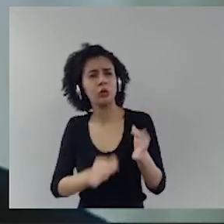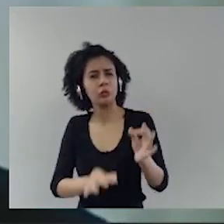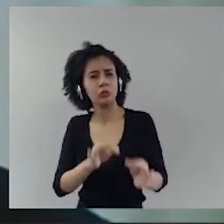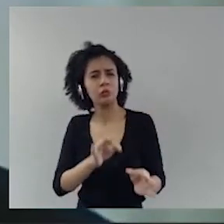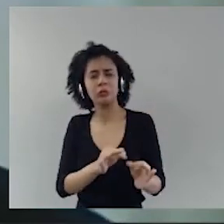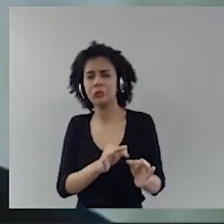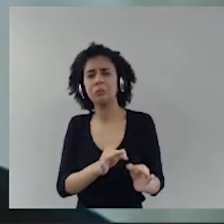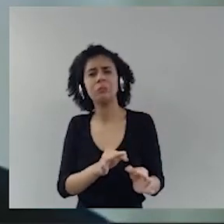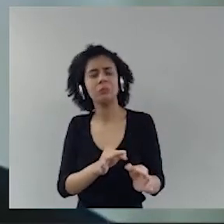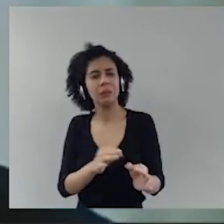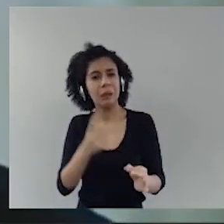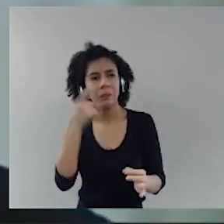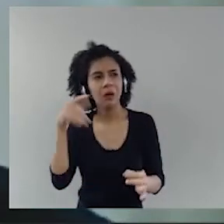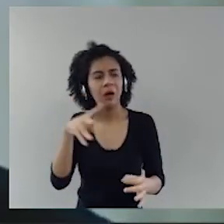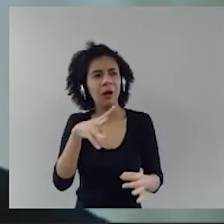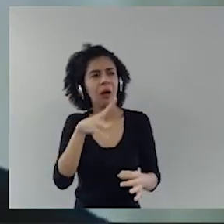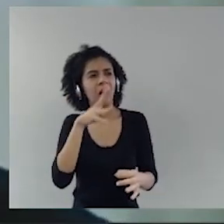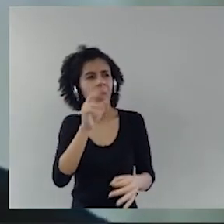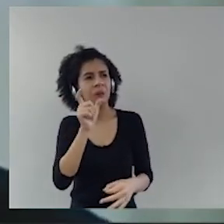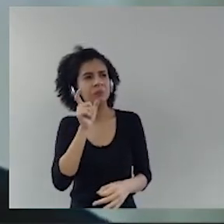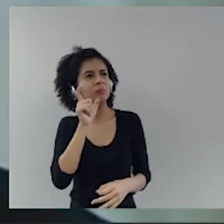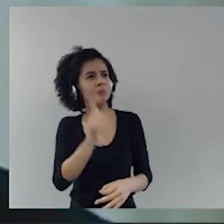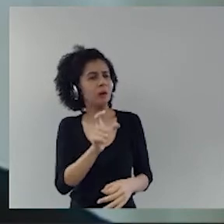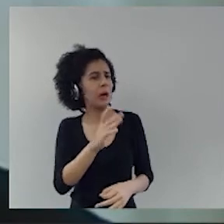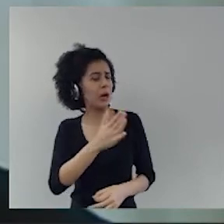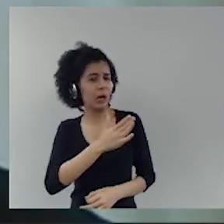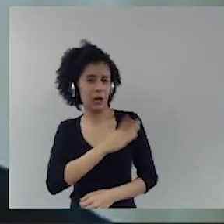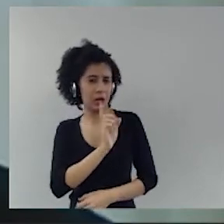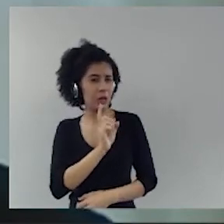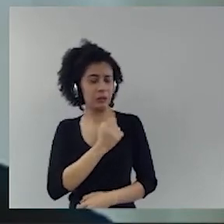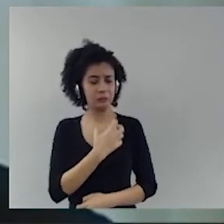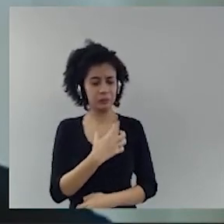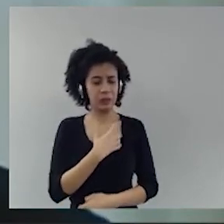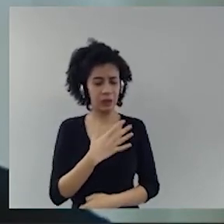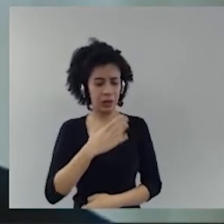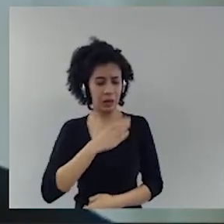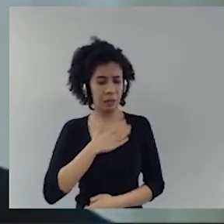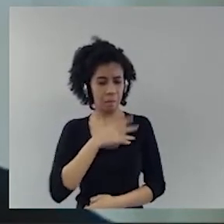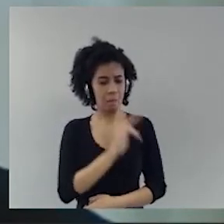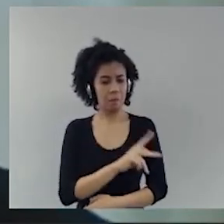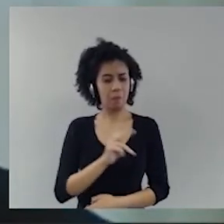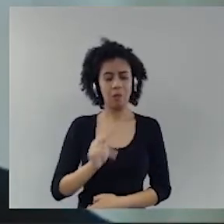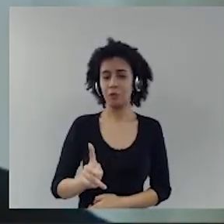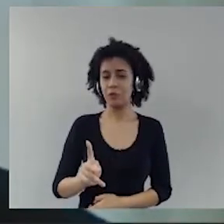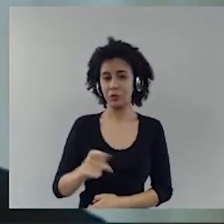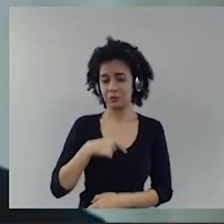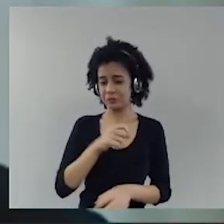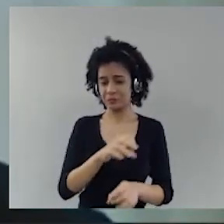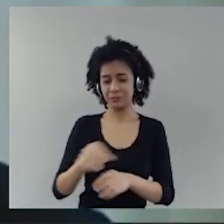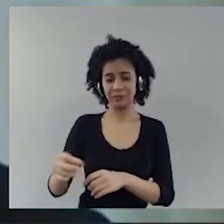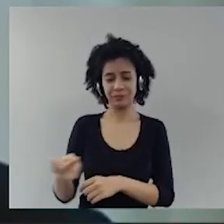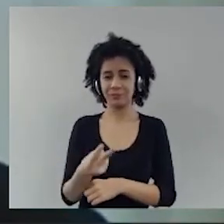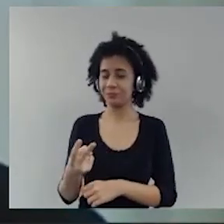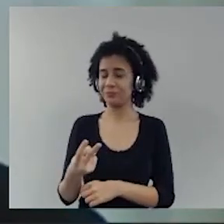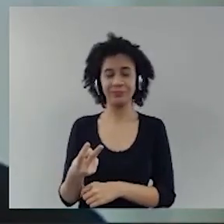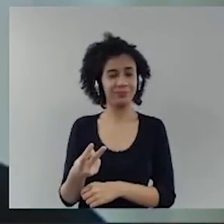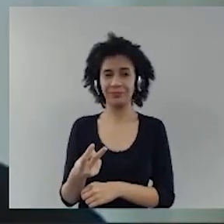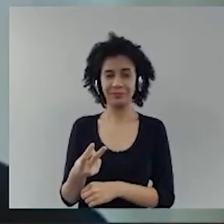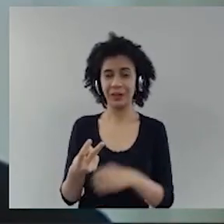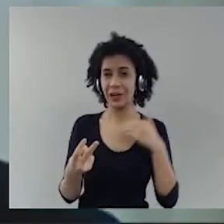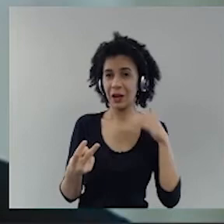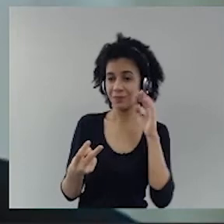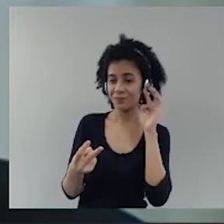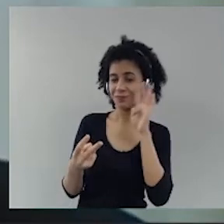inestimável invejável não me considero aqui professor de nenhum dos dois e